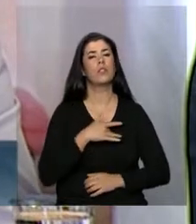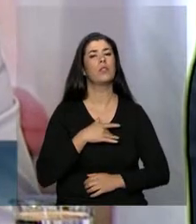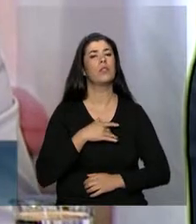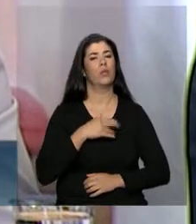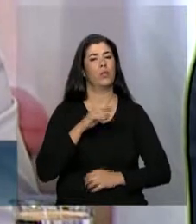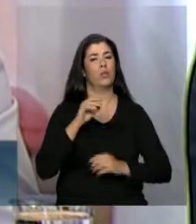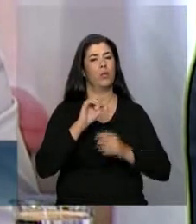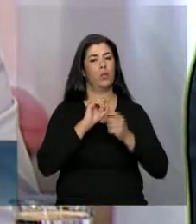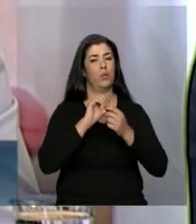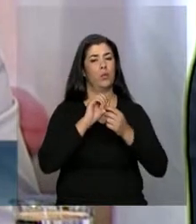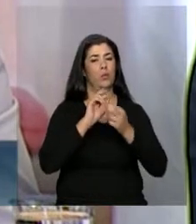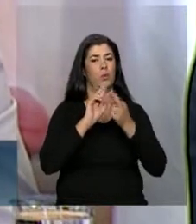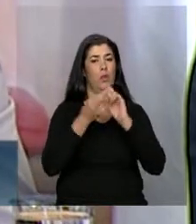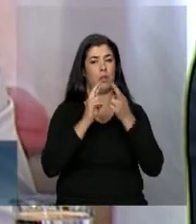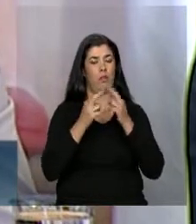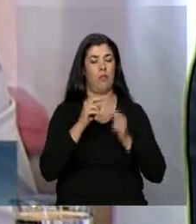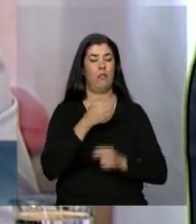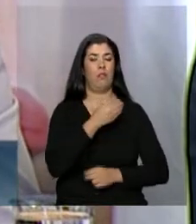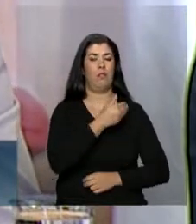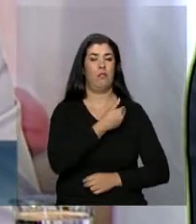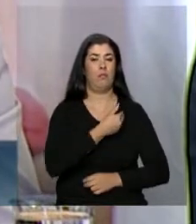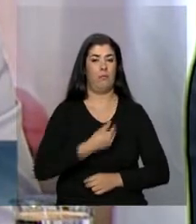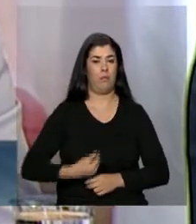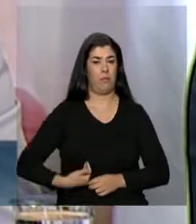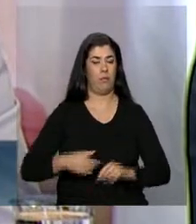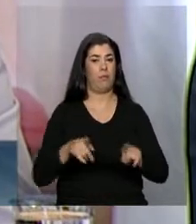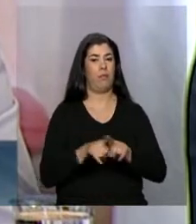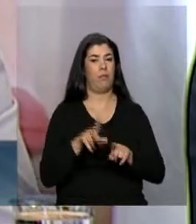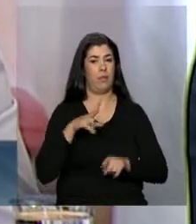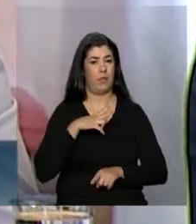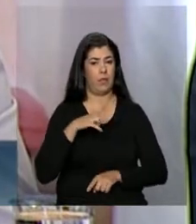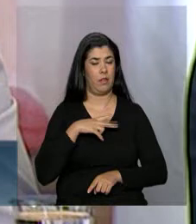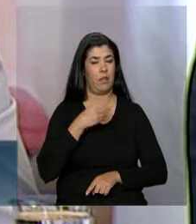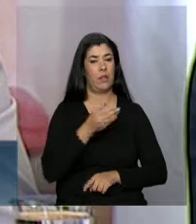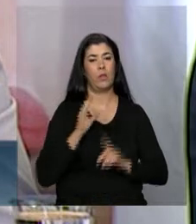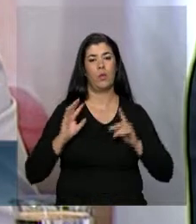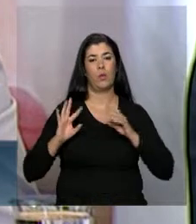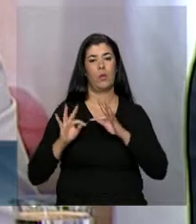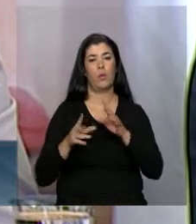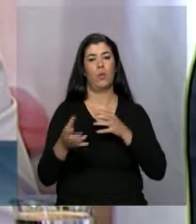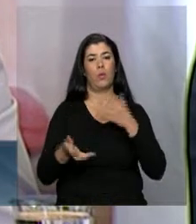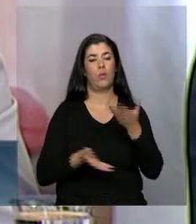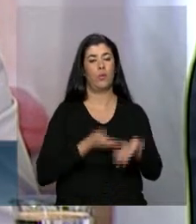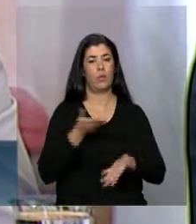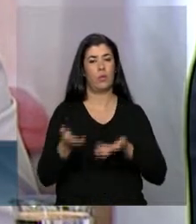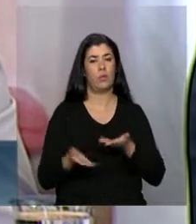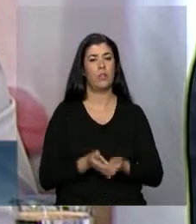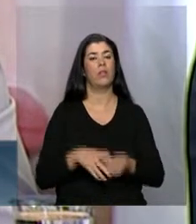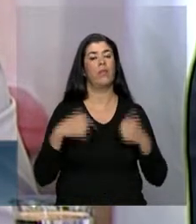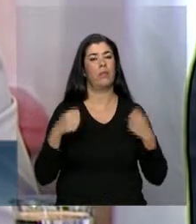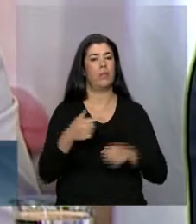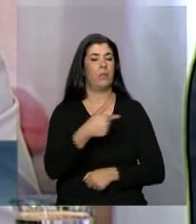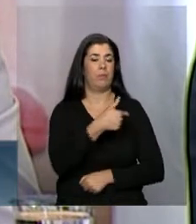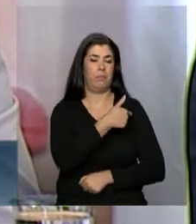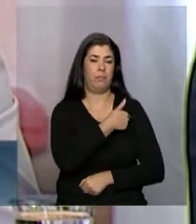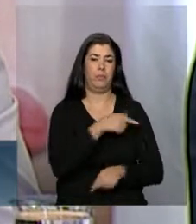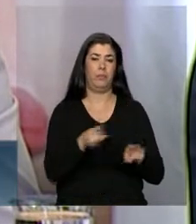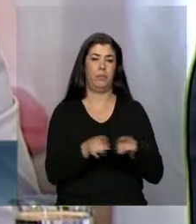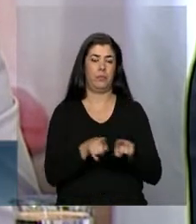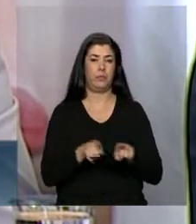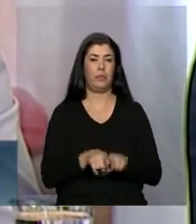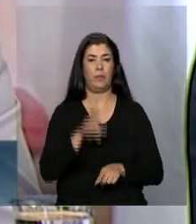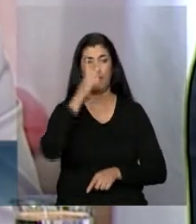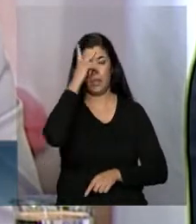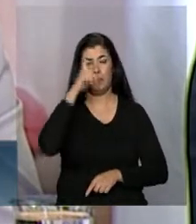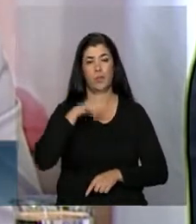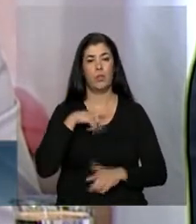privada quanto da rede pública. Então, todos os trabalhadores de saúde estão envolvidos na campanha de vacinação. E os